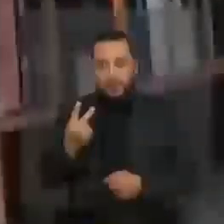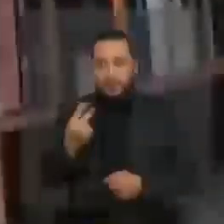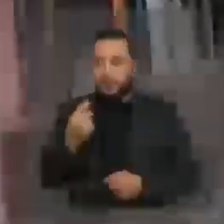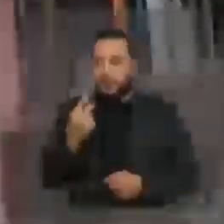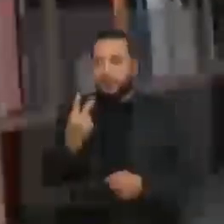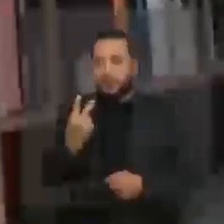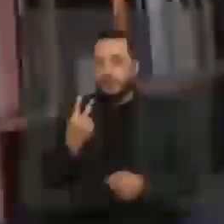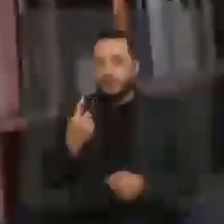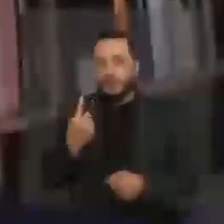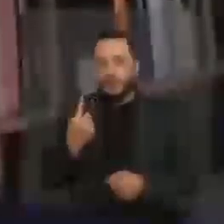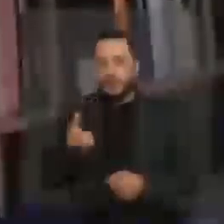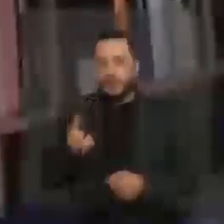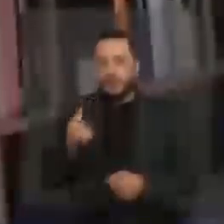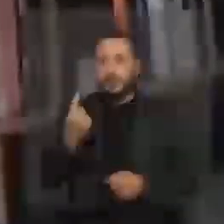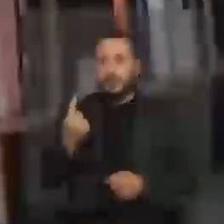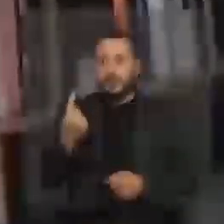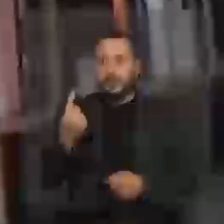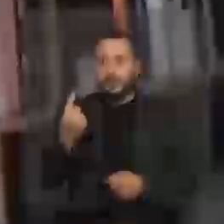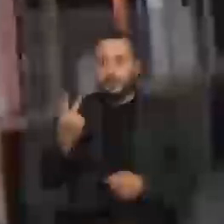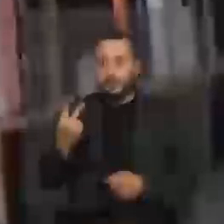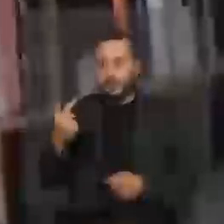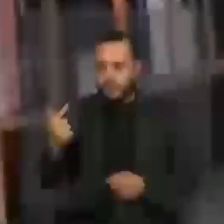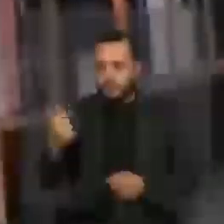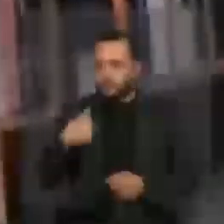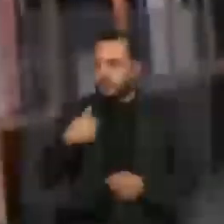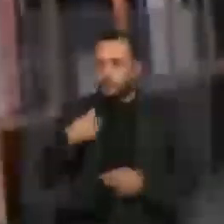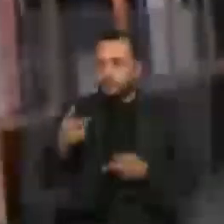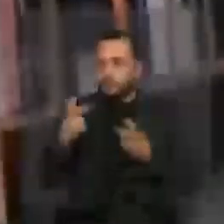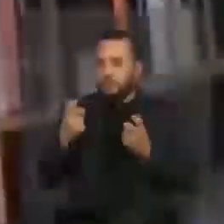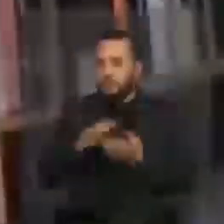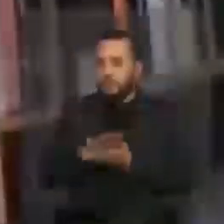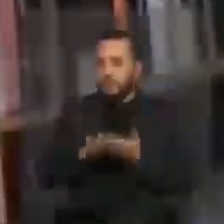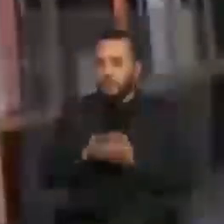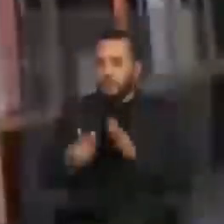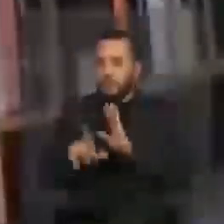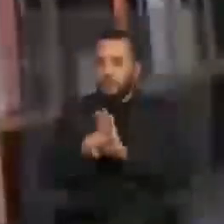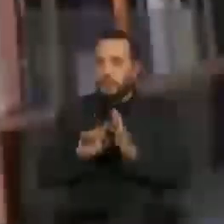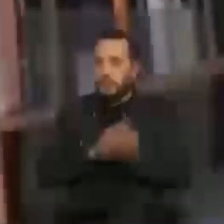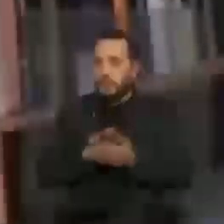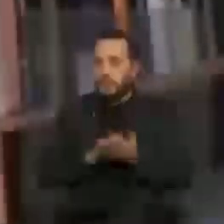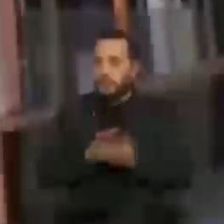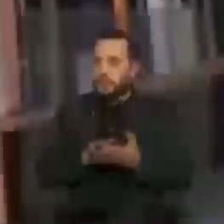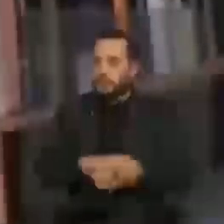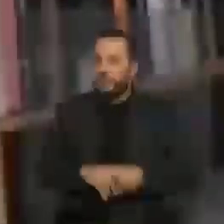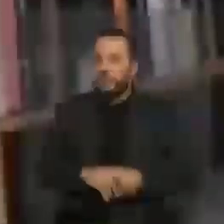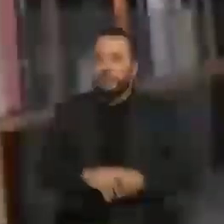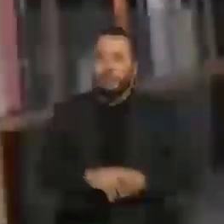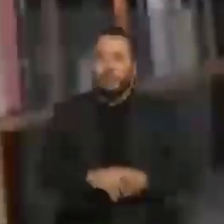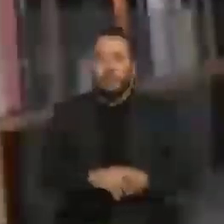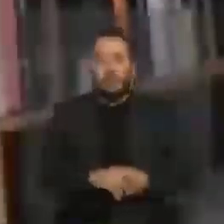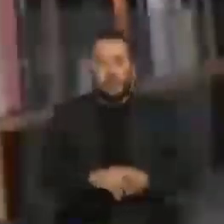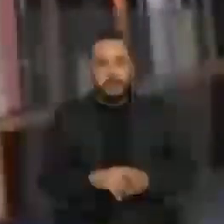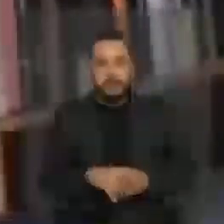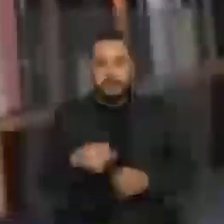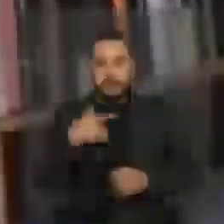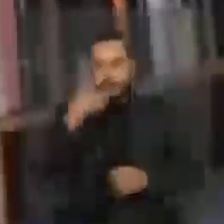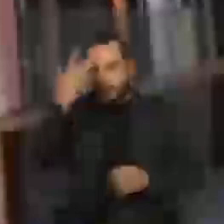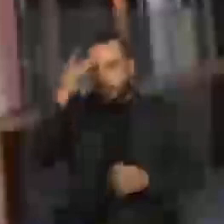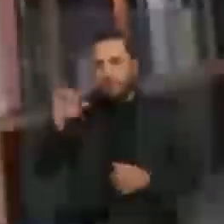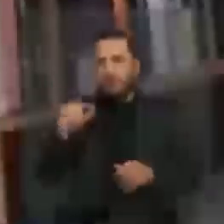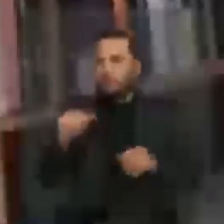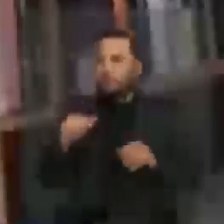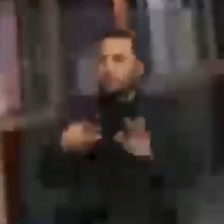eu não percebi isso, que a gente tinha, né, de uma certa forma, revogado a não incidência